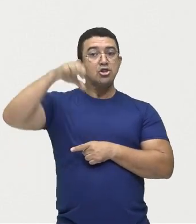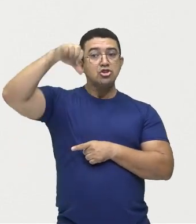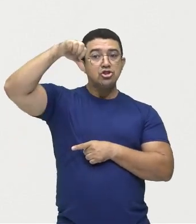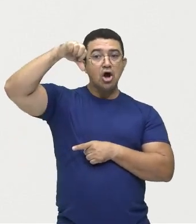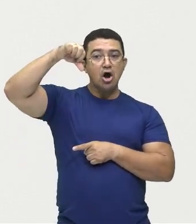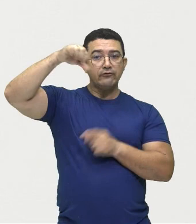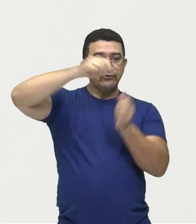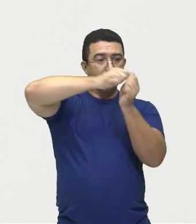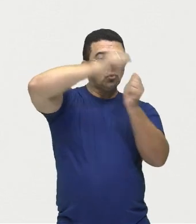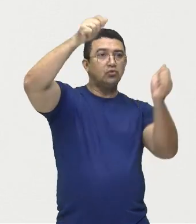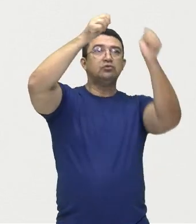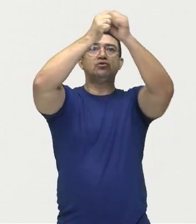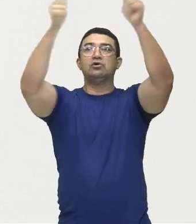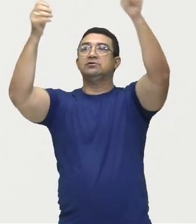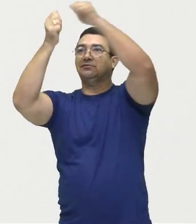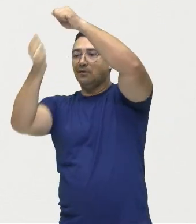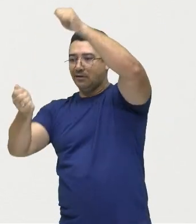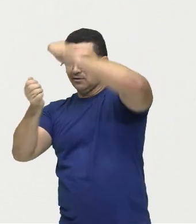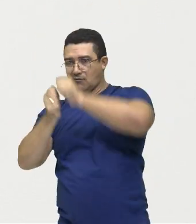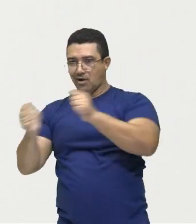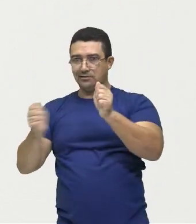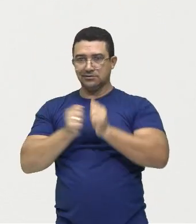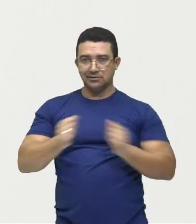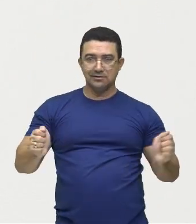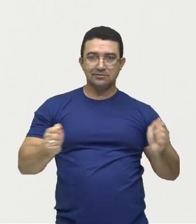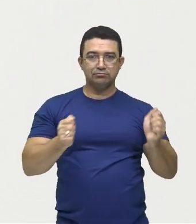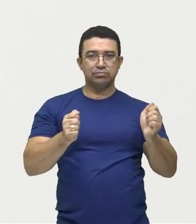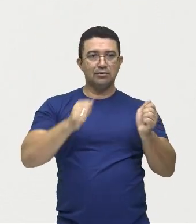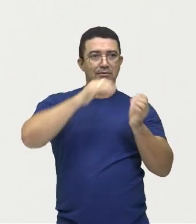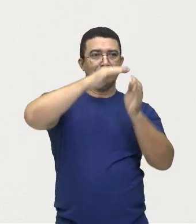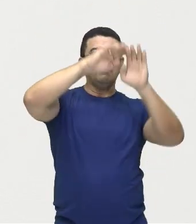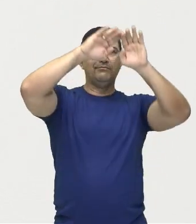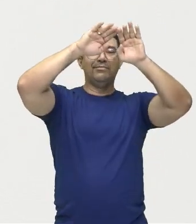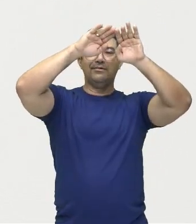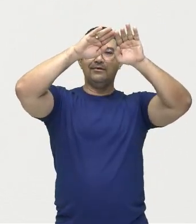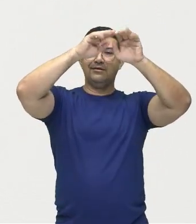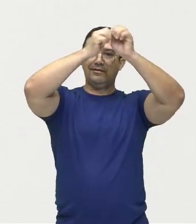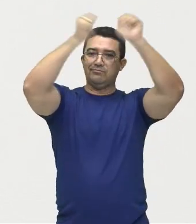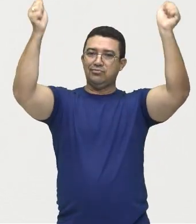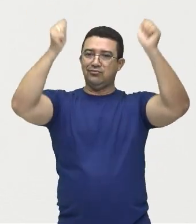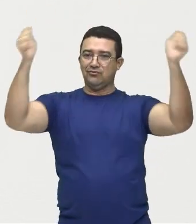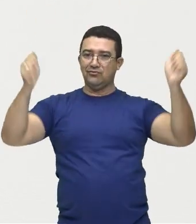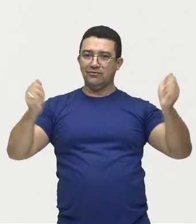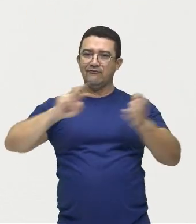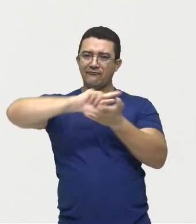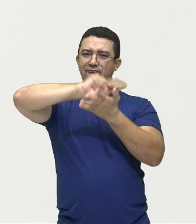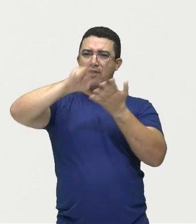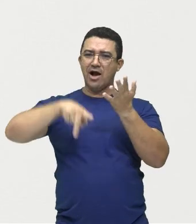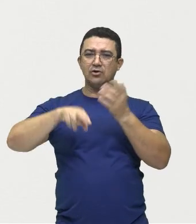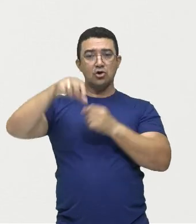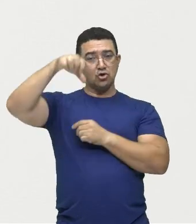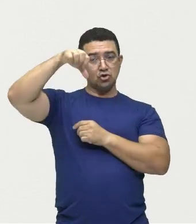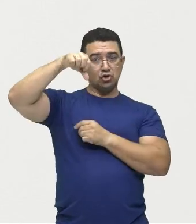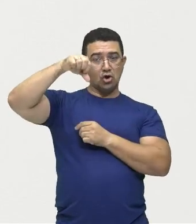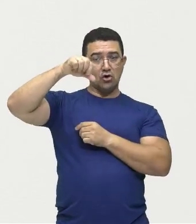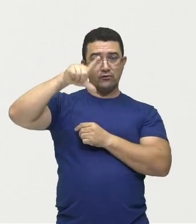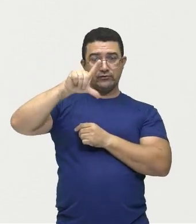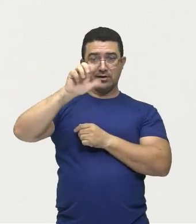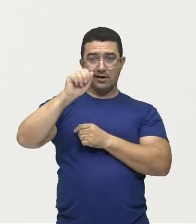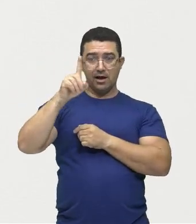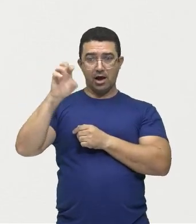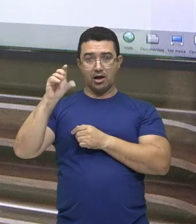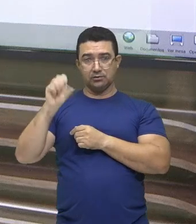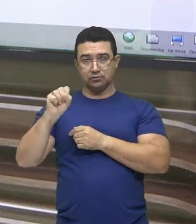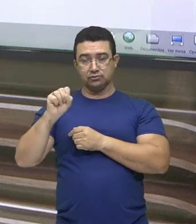bom? Temos aí o hexágono, o octógono e o decágono. Então letra A é o gabarito da nossa